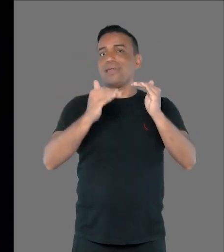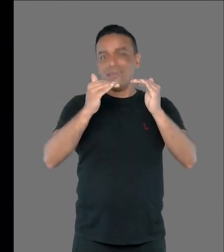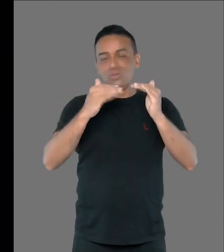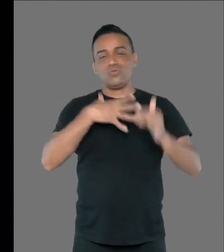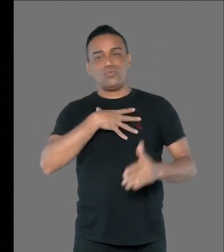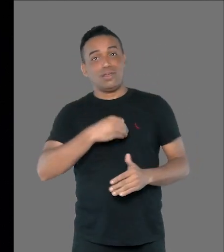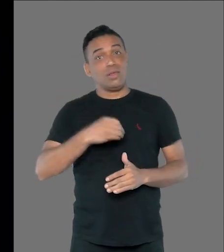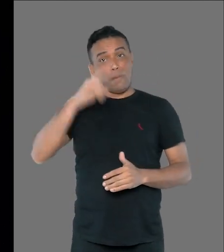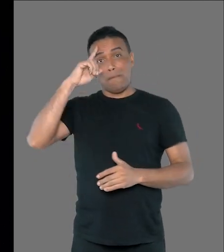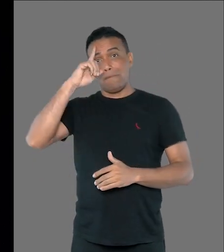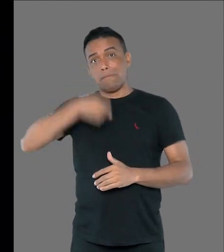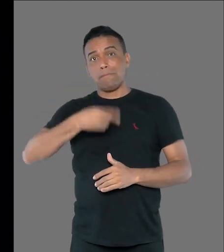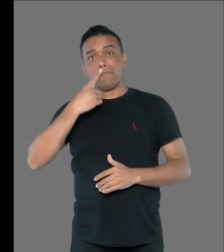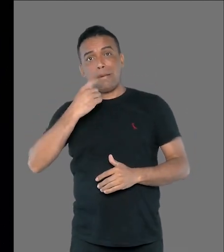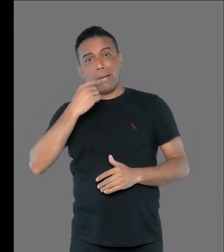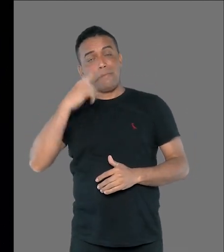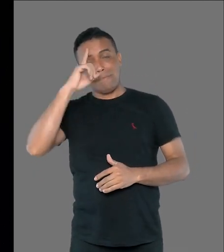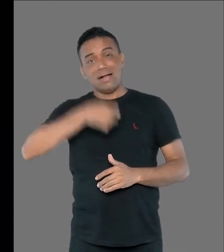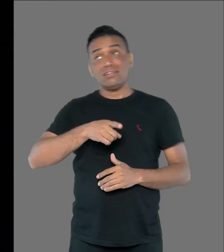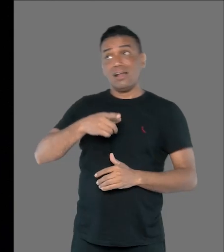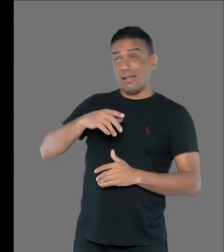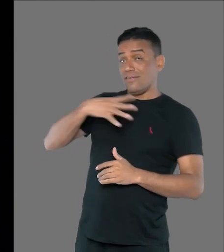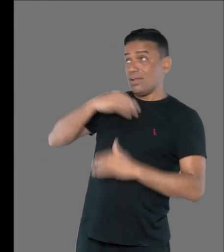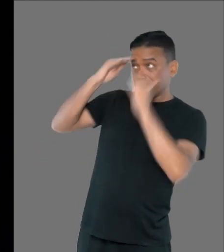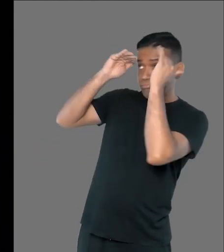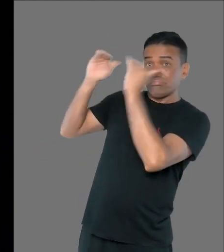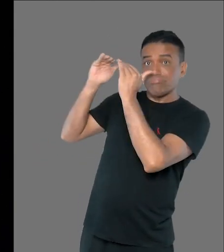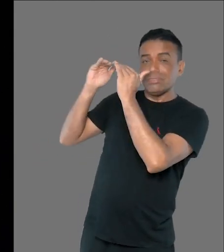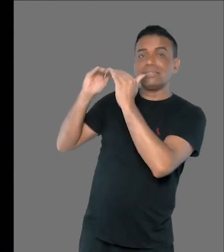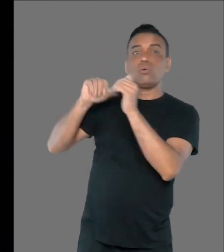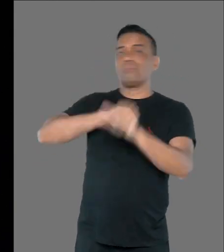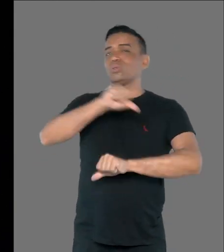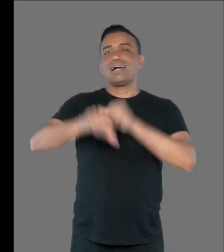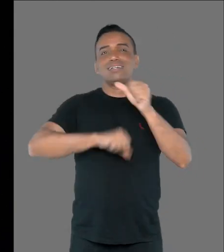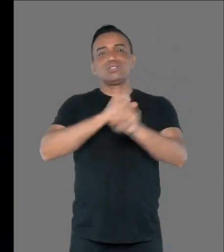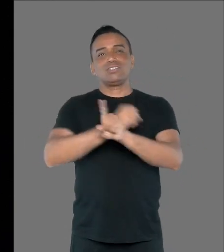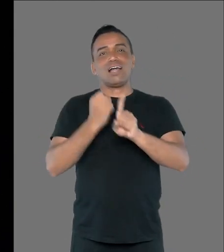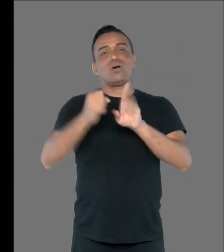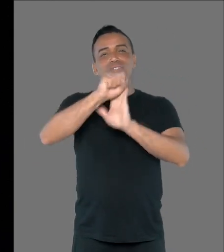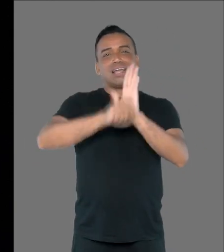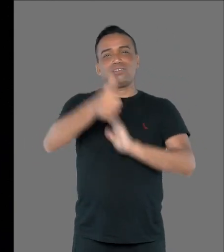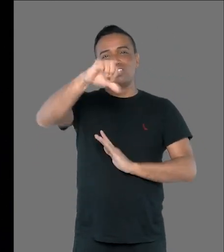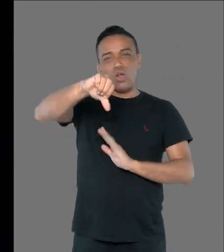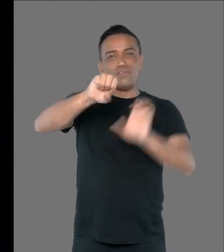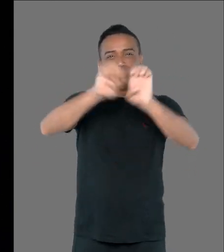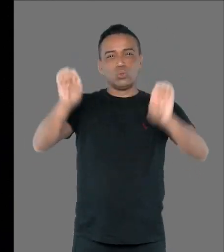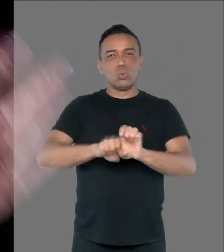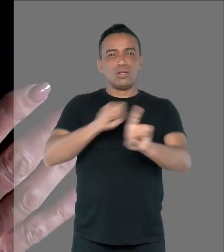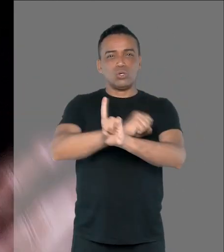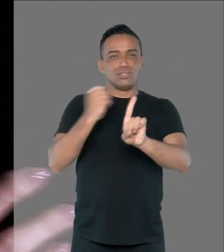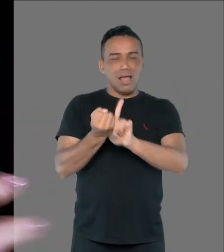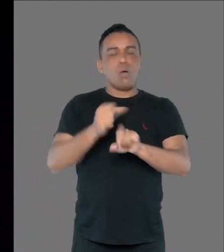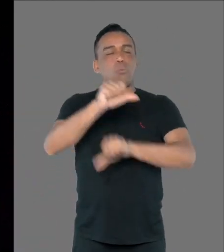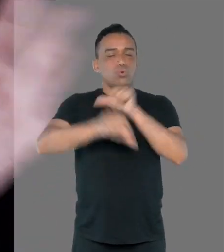filhos. Só que nós estamos aí no final do século XIX, há uma mudança social enorme, né? O mundo está mudando. Paris